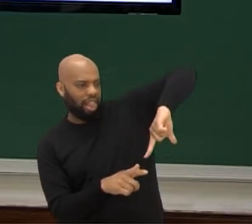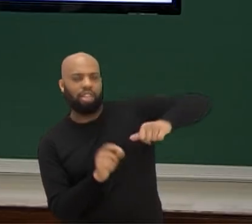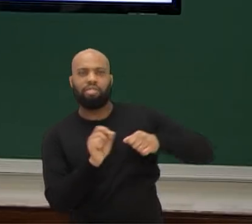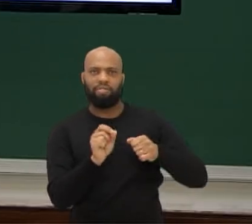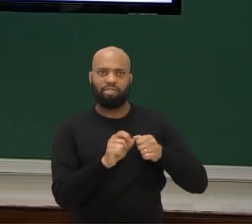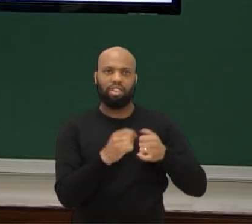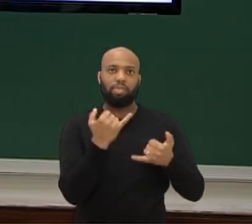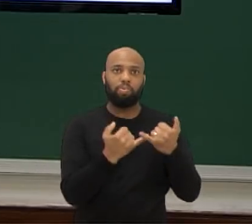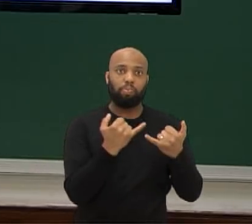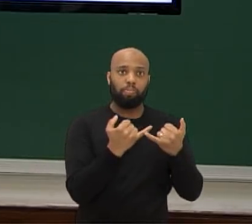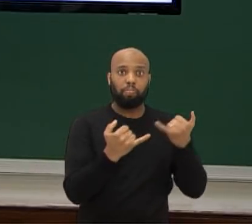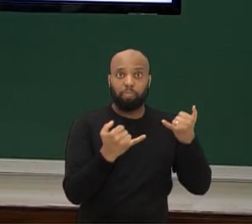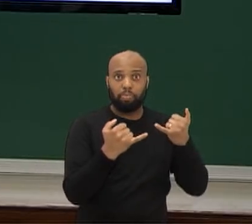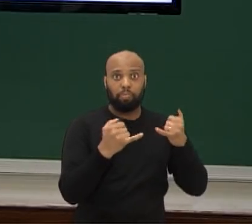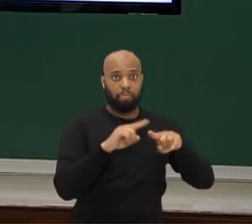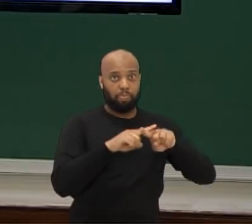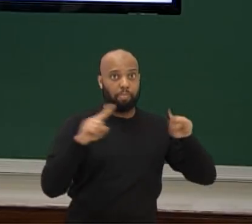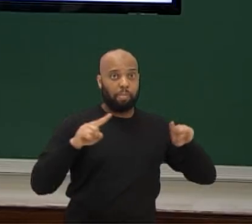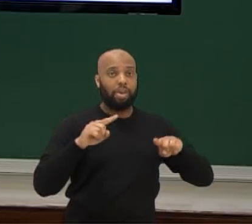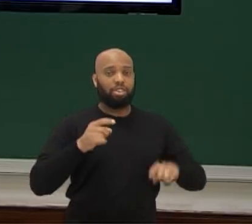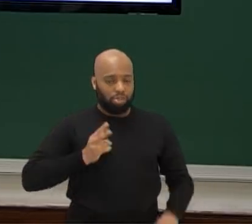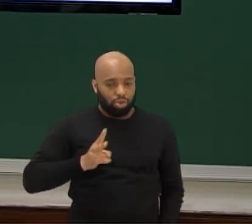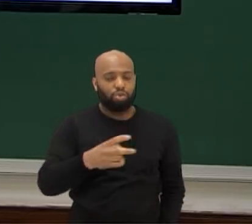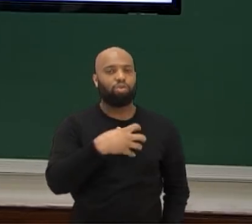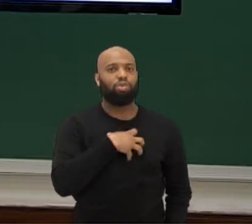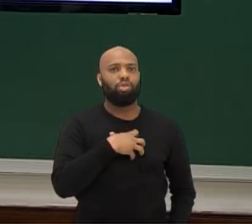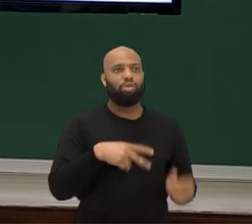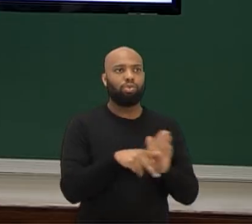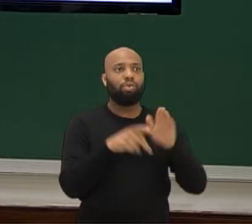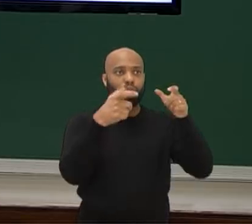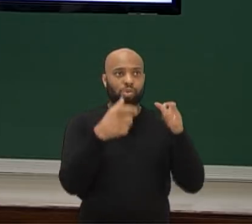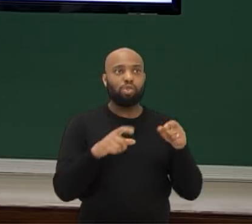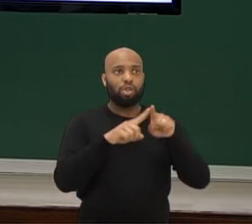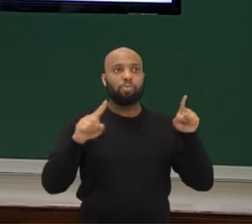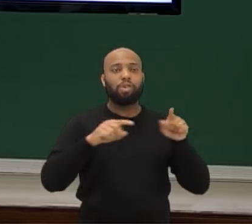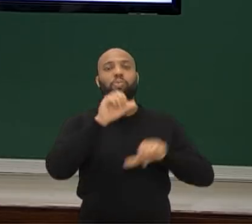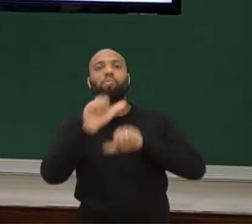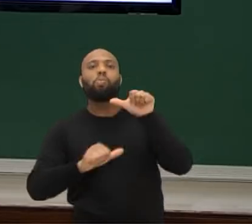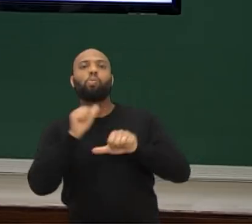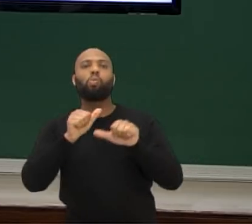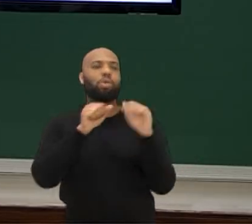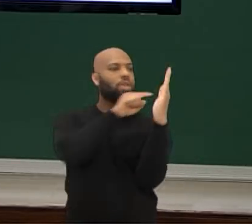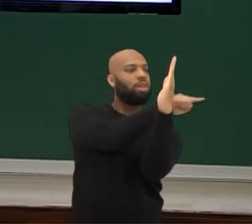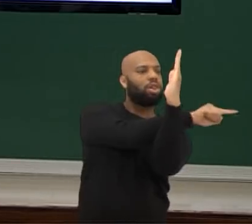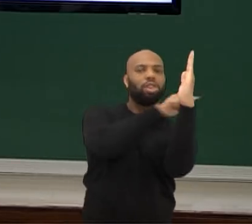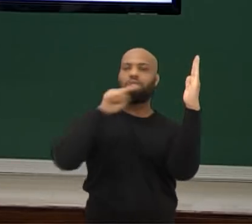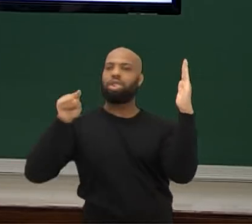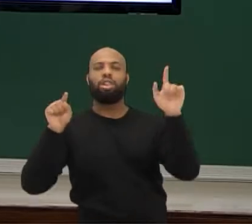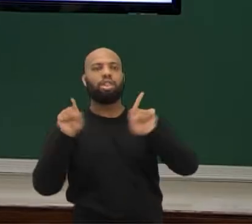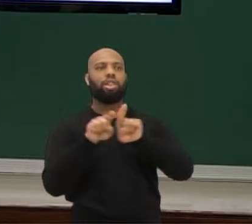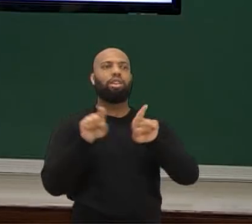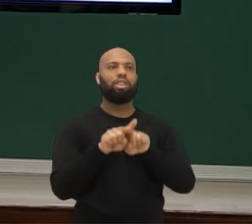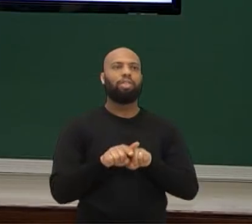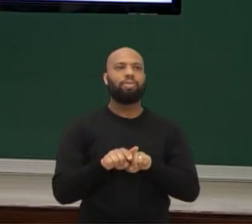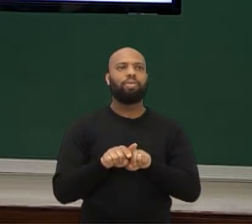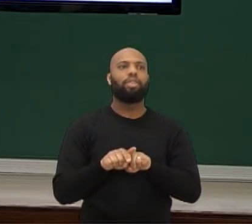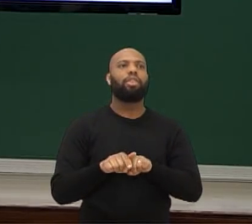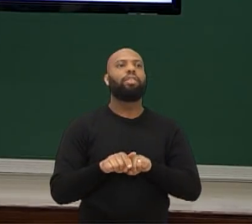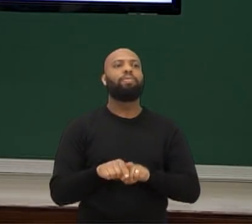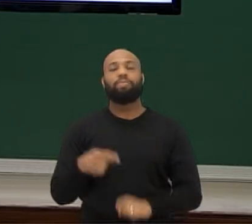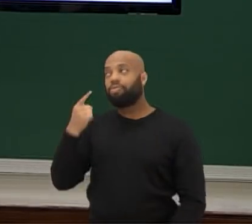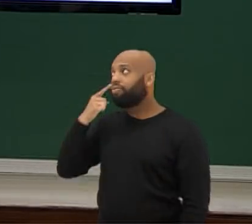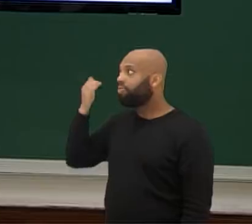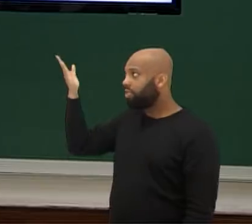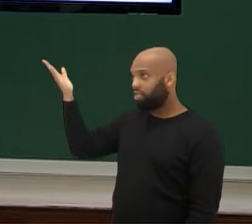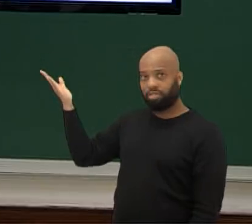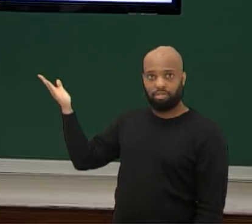mantendo a sua localização, a sua posição, só que ela muda de quadrante, fazendo a sua rotação. A mesma coisa